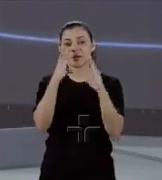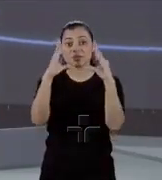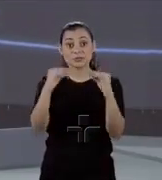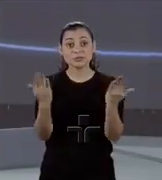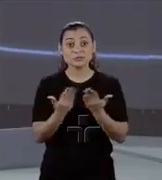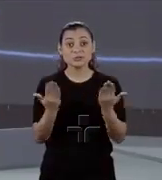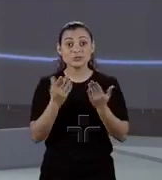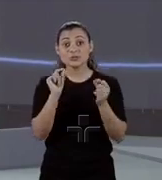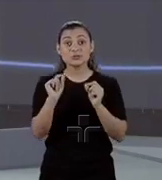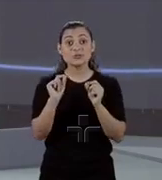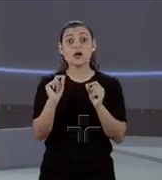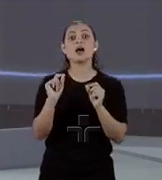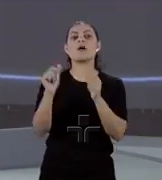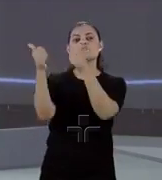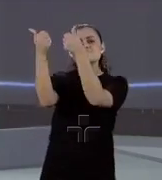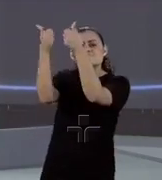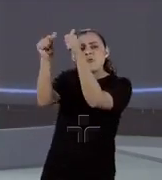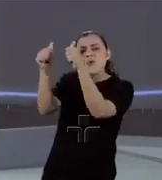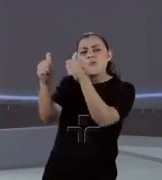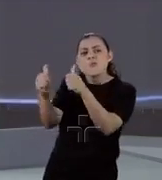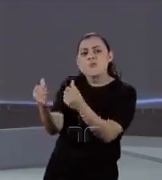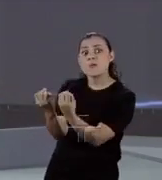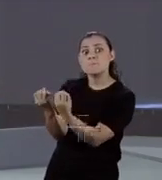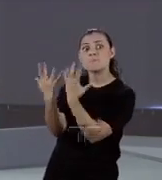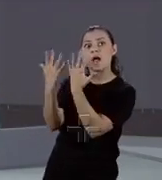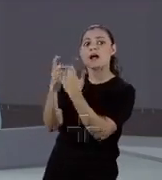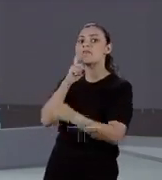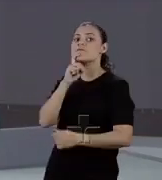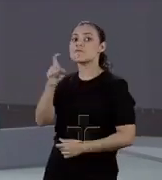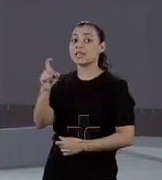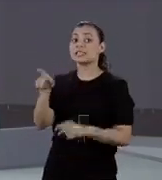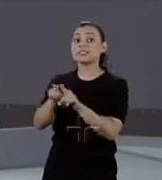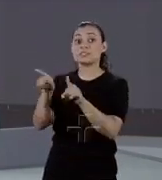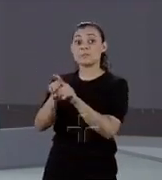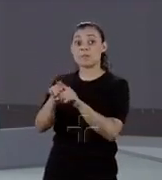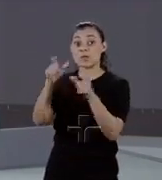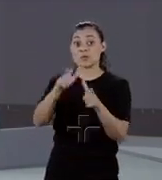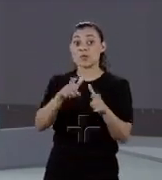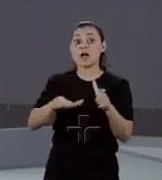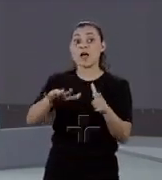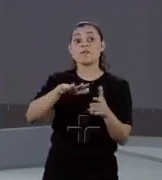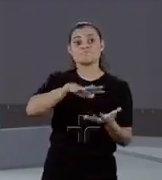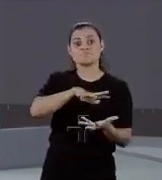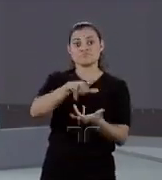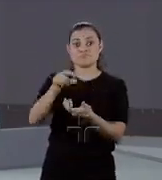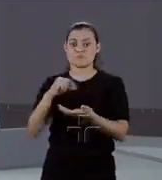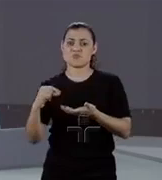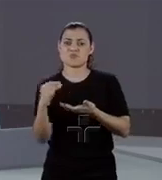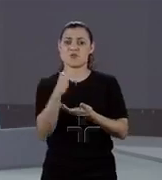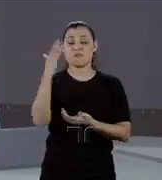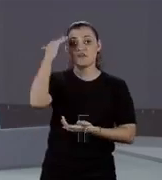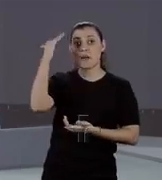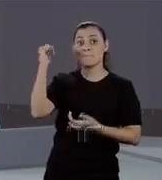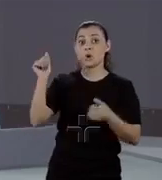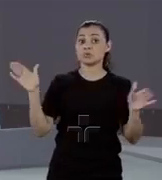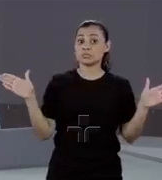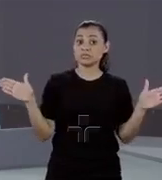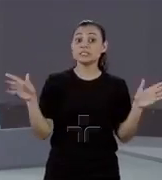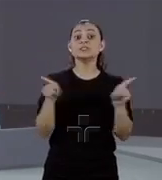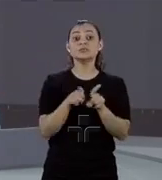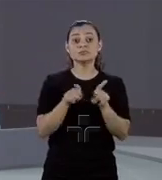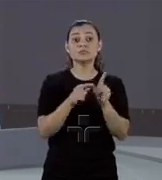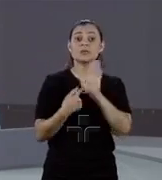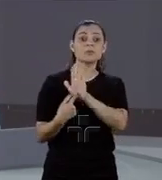monumentos e pontos turísticos que hoje apareceram com iluminação verde. Lugares famosos como o Cristo Redentor foram incluídos nas homenagens a São